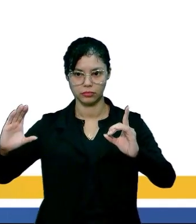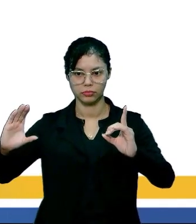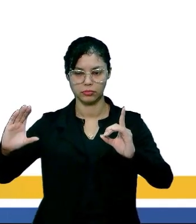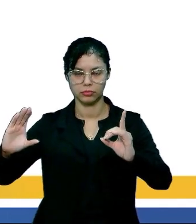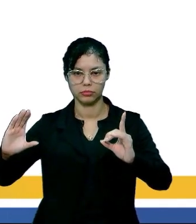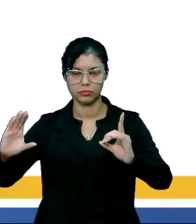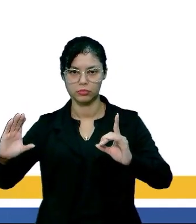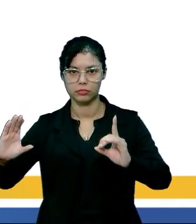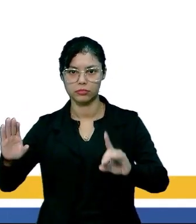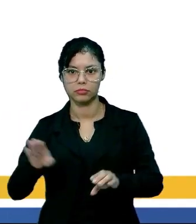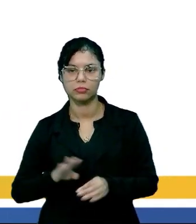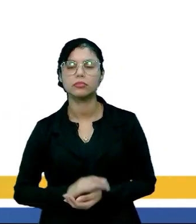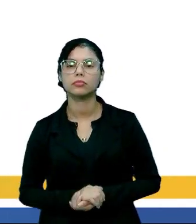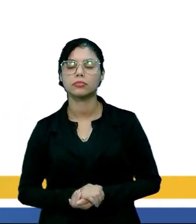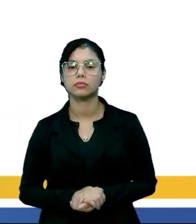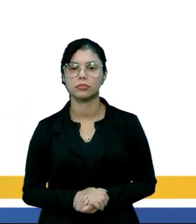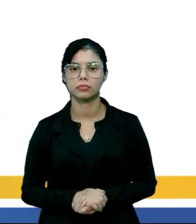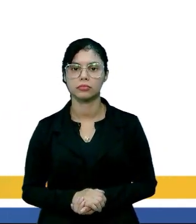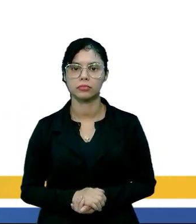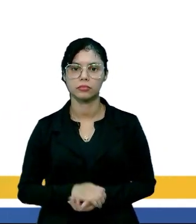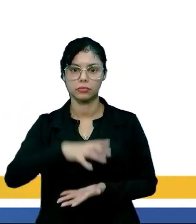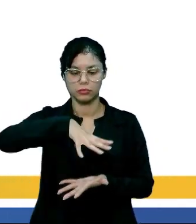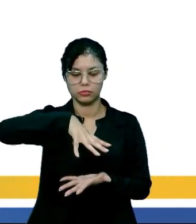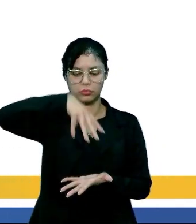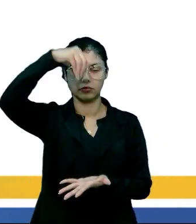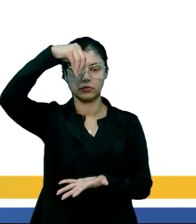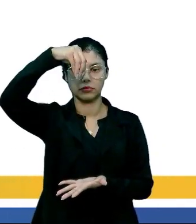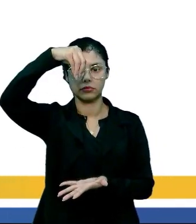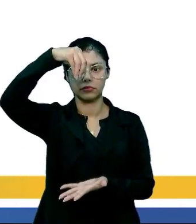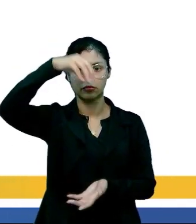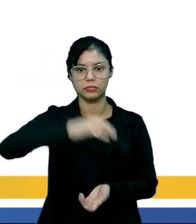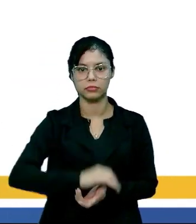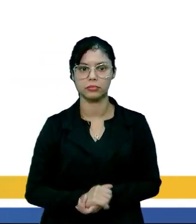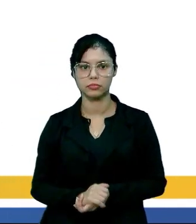tá? Uma pirâmide de base quadrada.